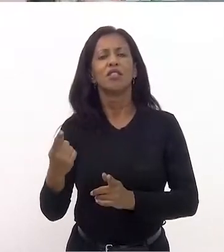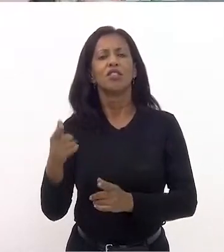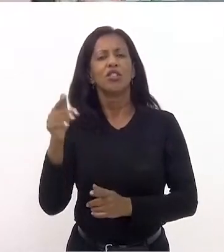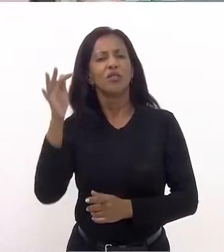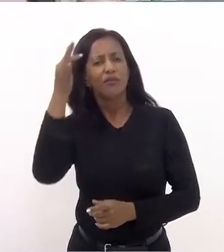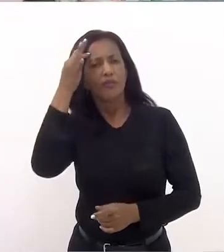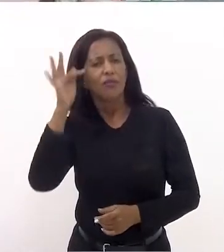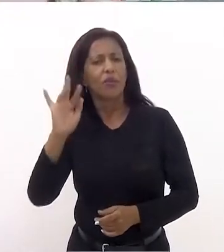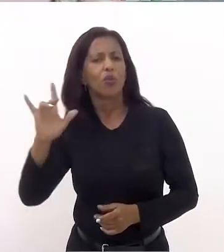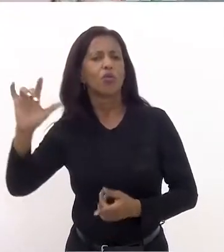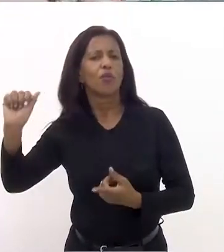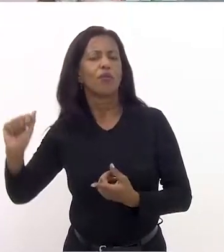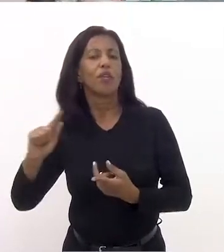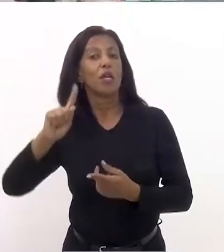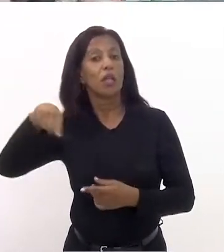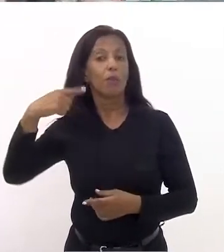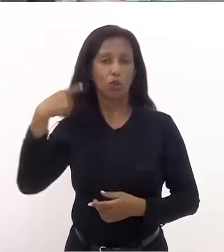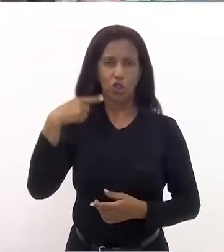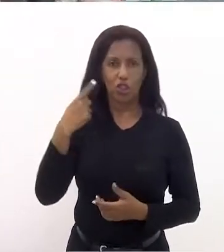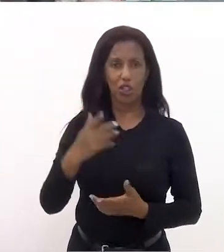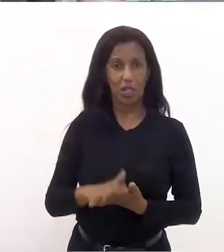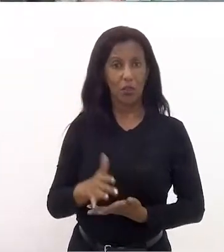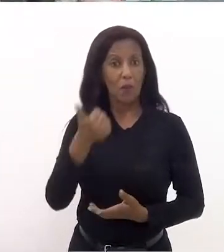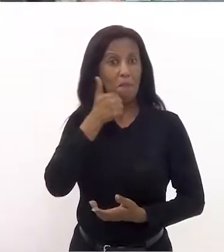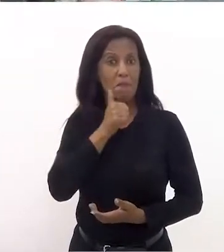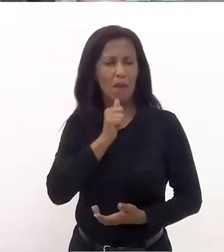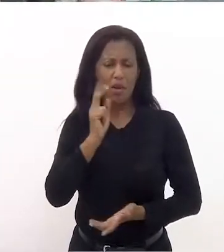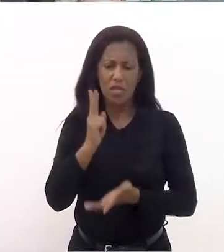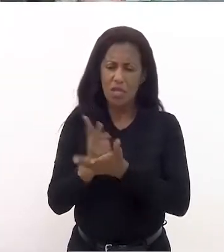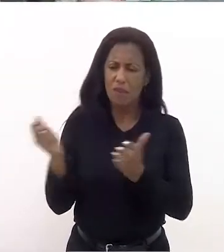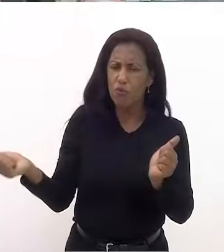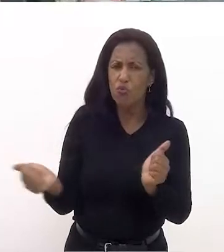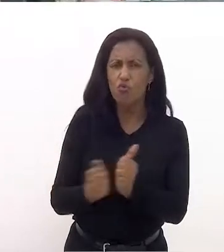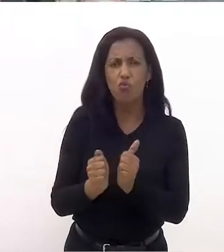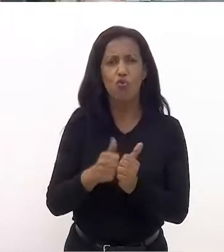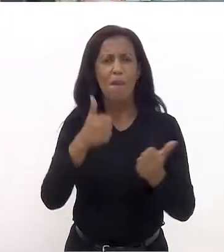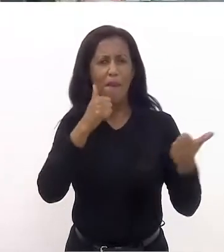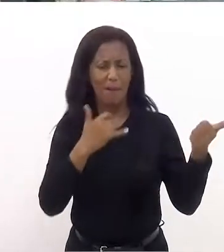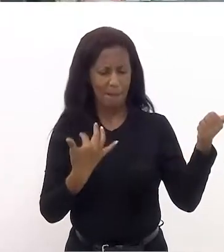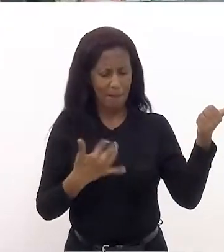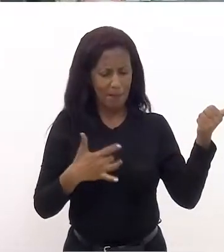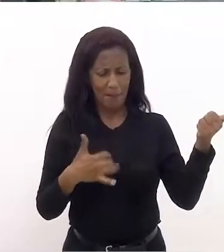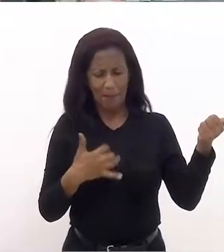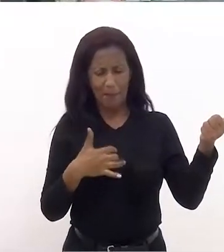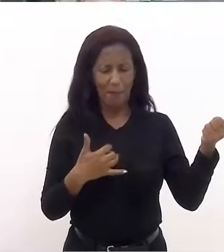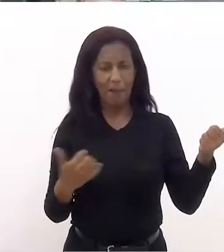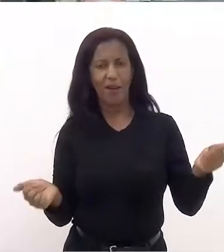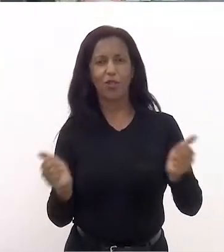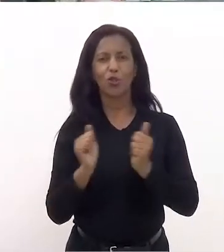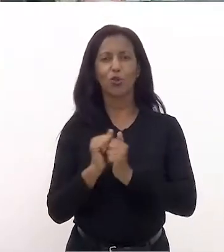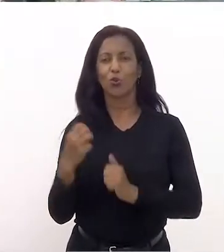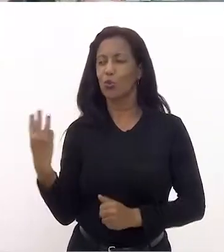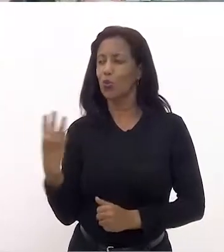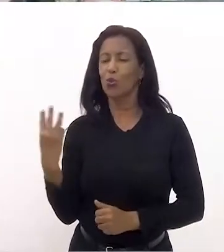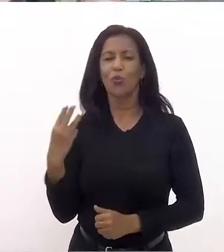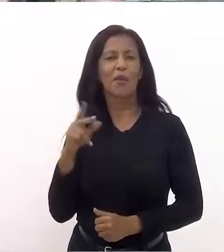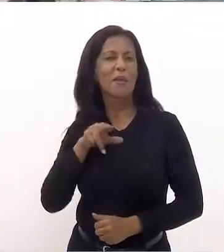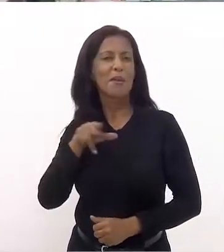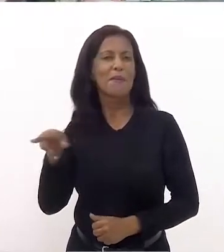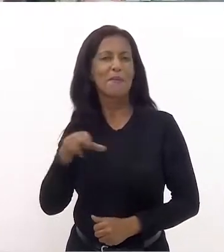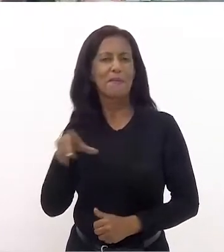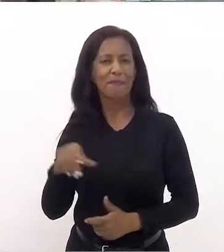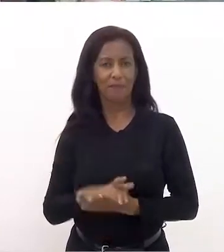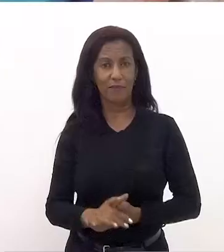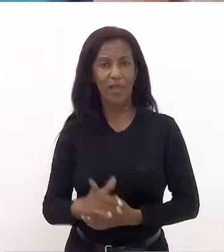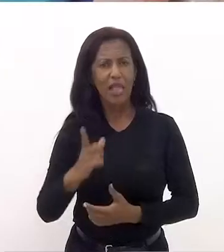depois de filosofia, depois de direito. Minha mãe sempre junto. Minha mãe tocava bandolim junto com 3